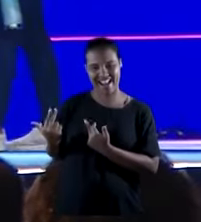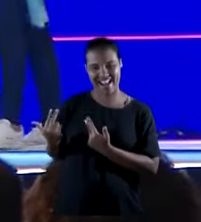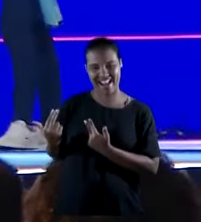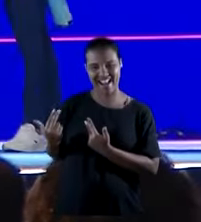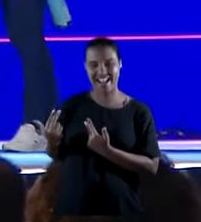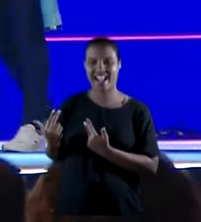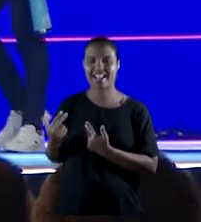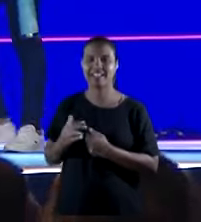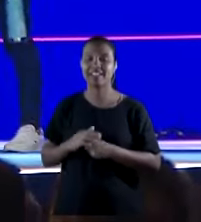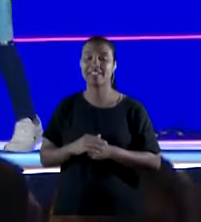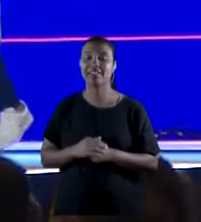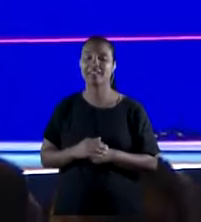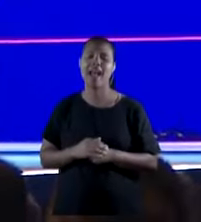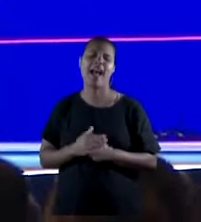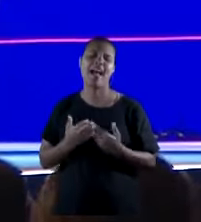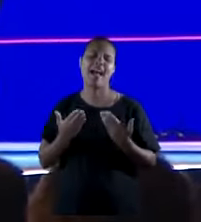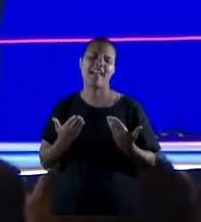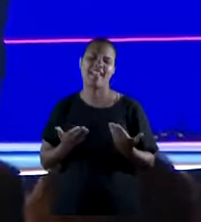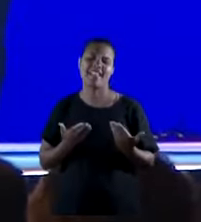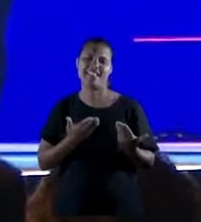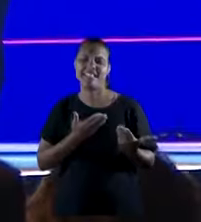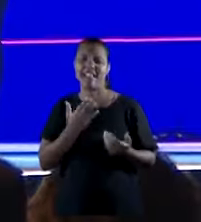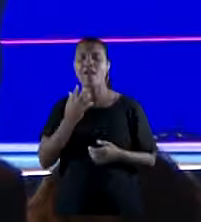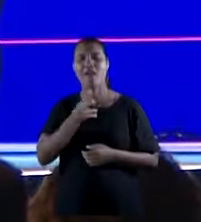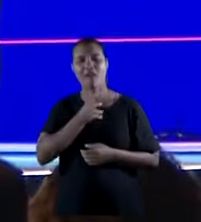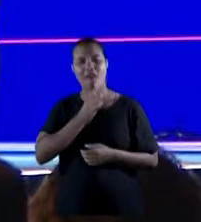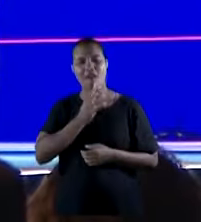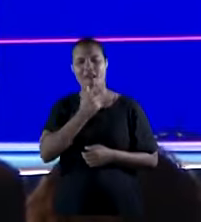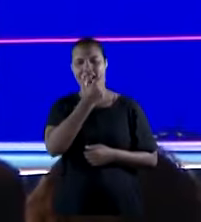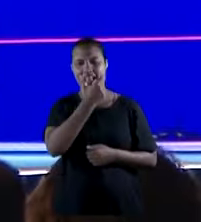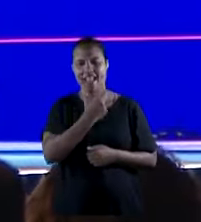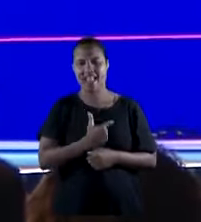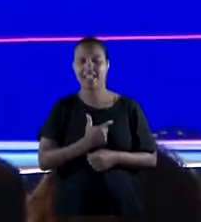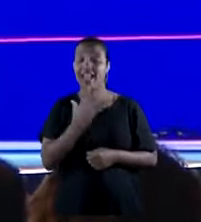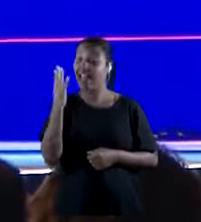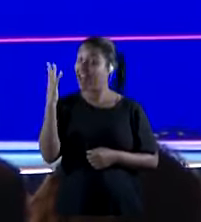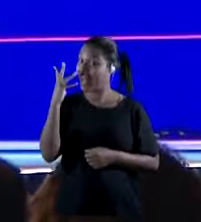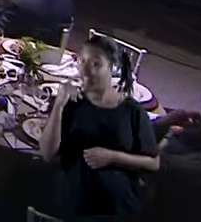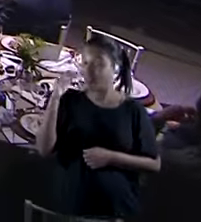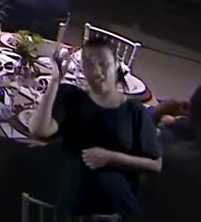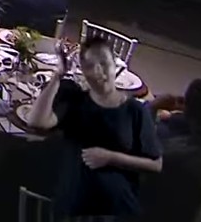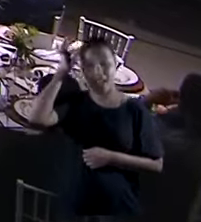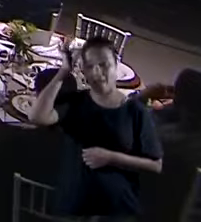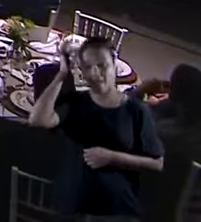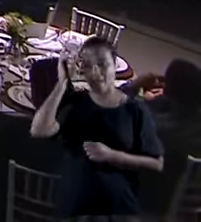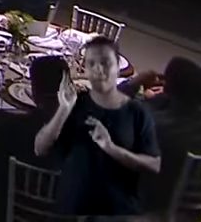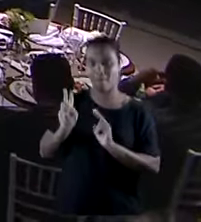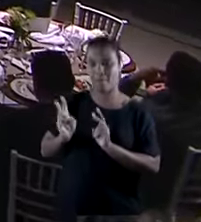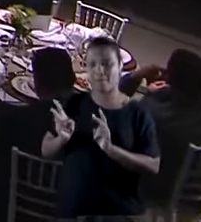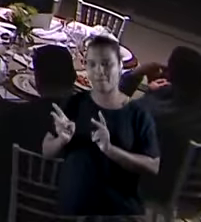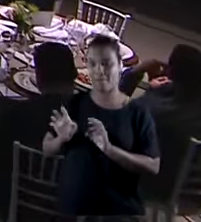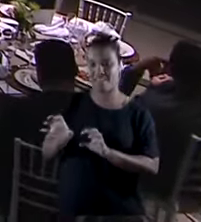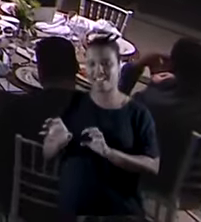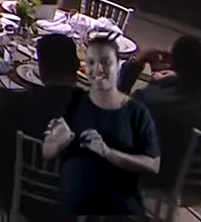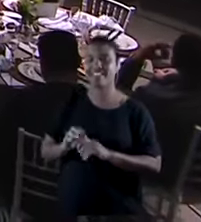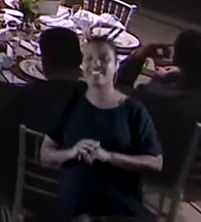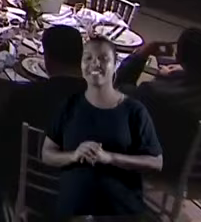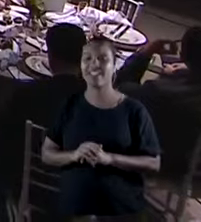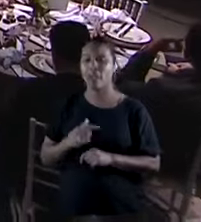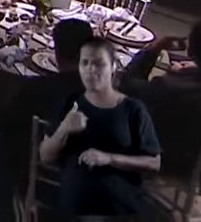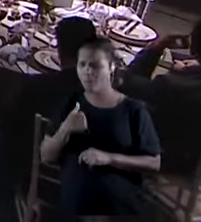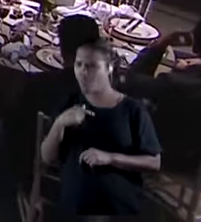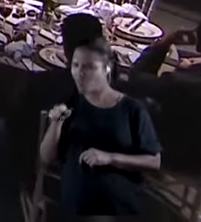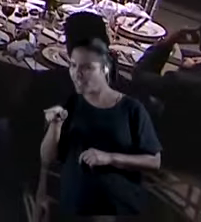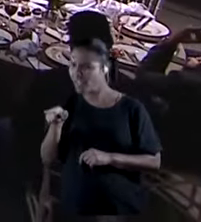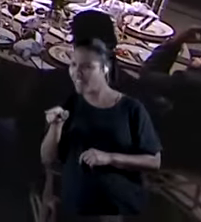solto. Ai, Menzinha. Ah, o Maurinho me conhece. Lindo. Cara, o cabelo é o mesmo. É o cabelo mesmo, com toda certeza. O meu e o seu ou do